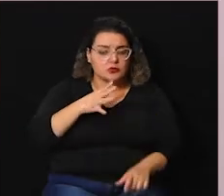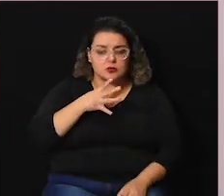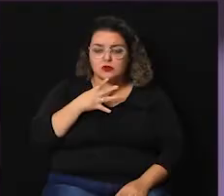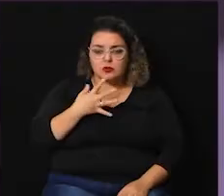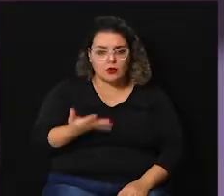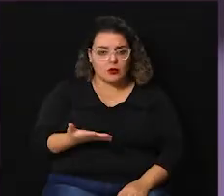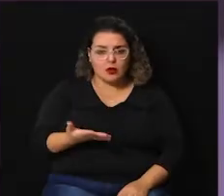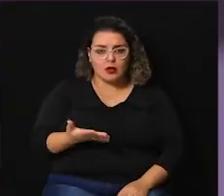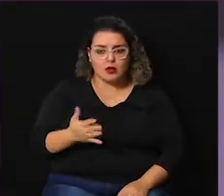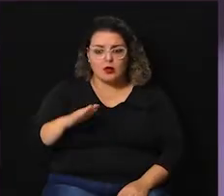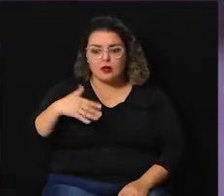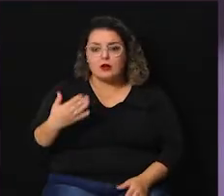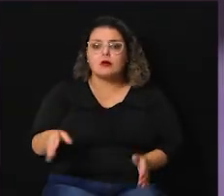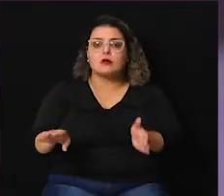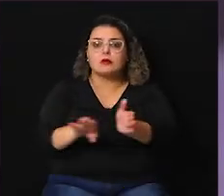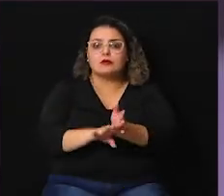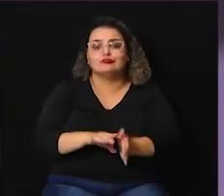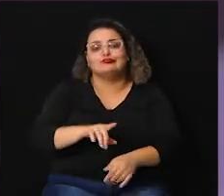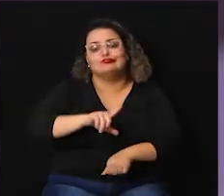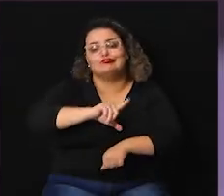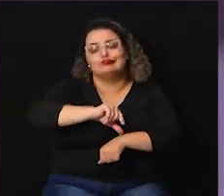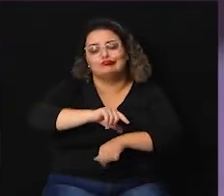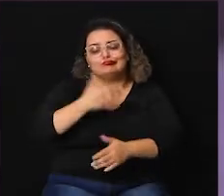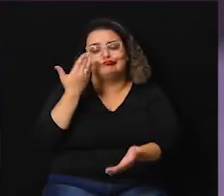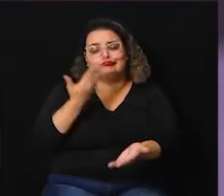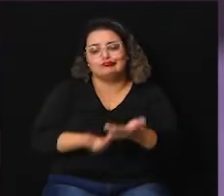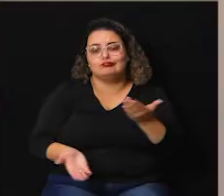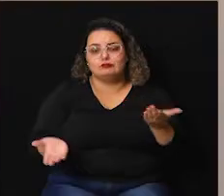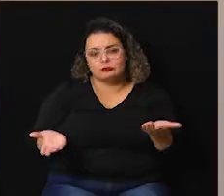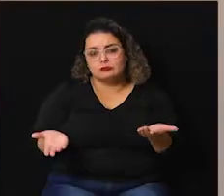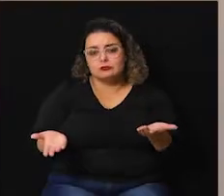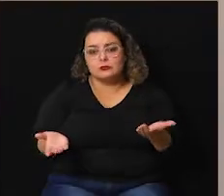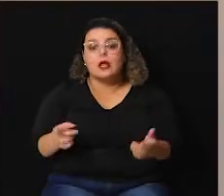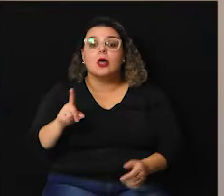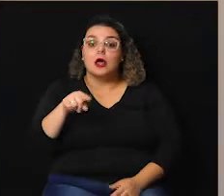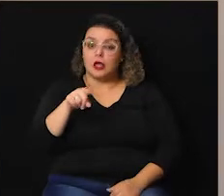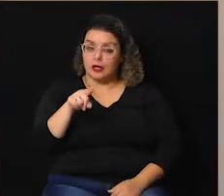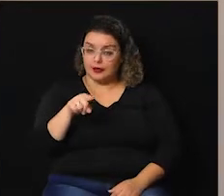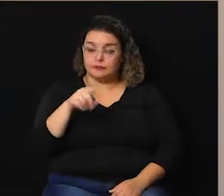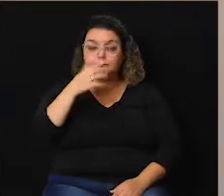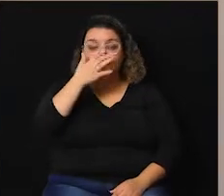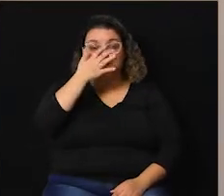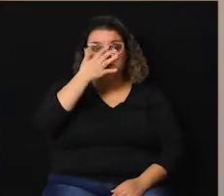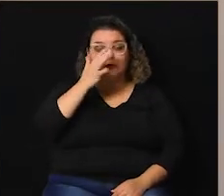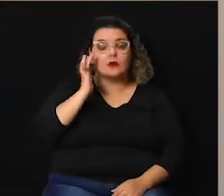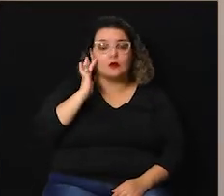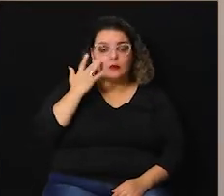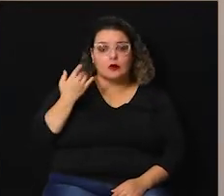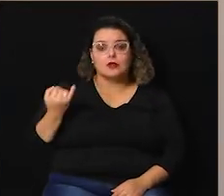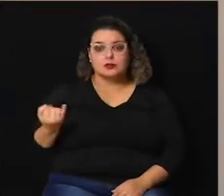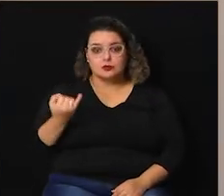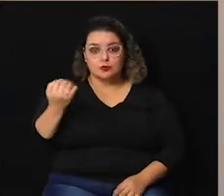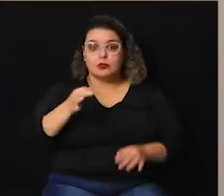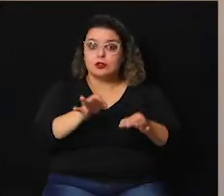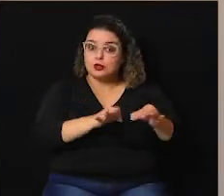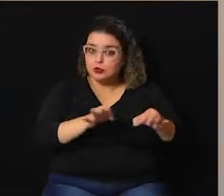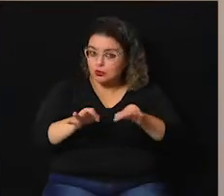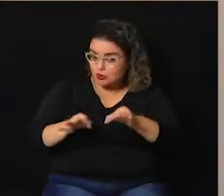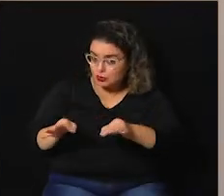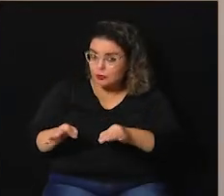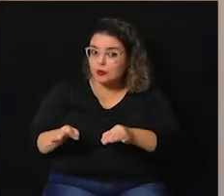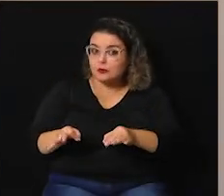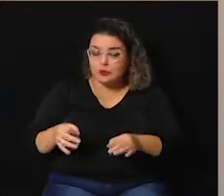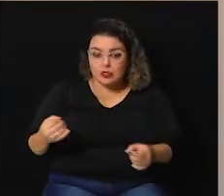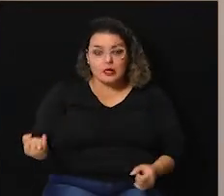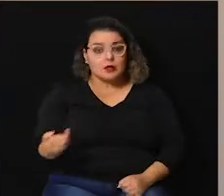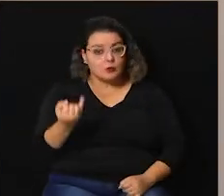doutor. E quando chega já é tarde demais. Sim, eu acho importante o seu programa, acho